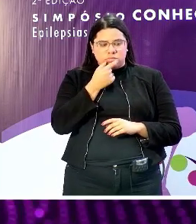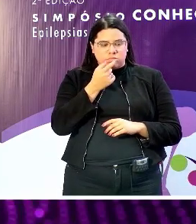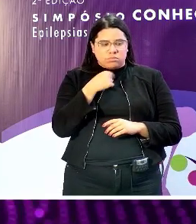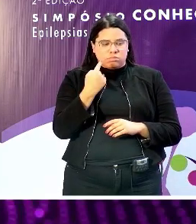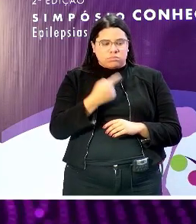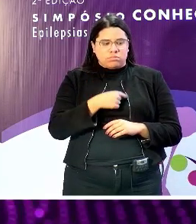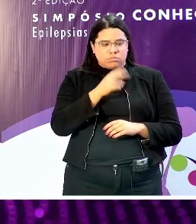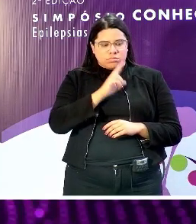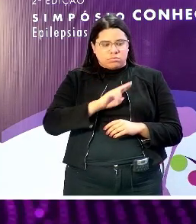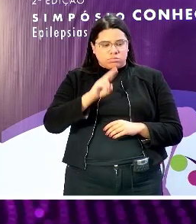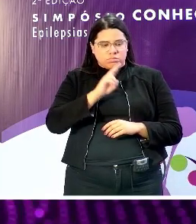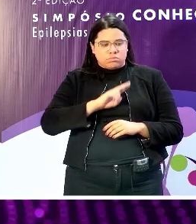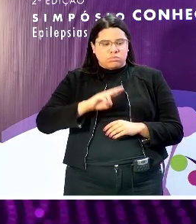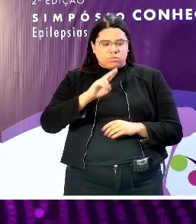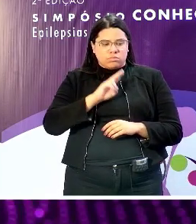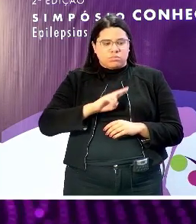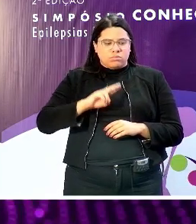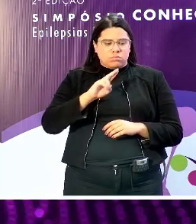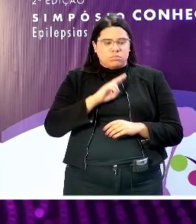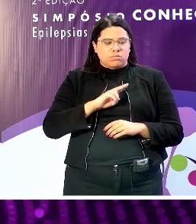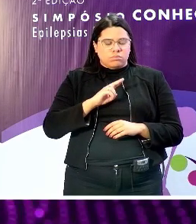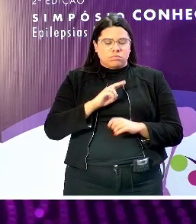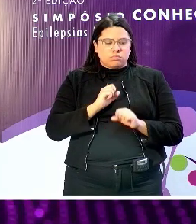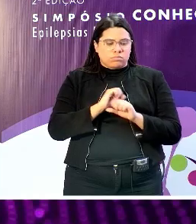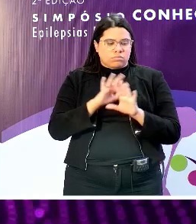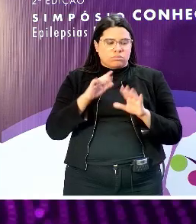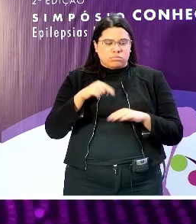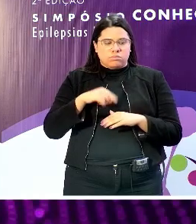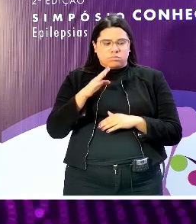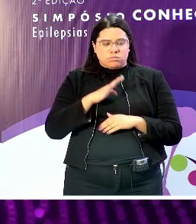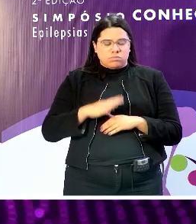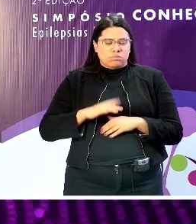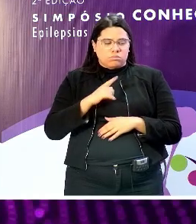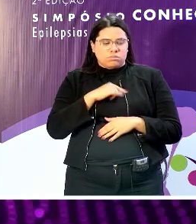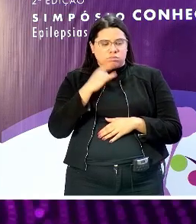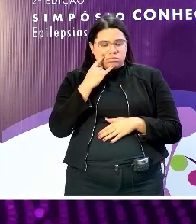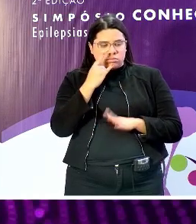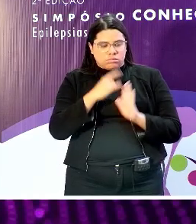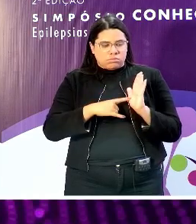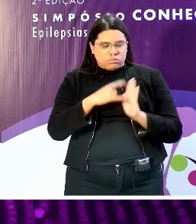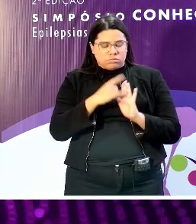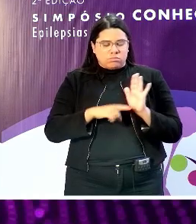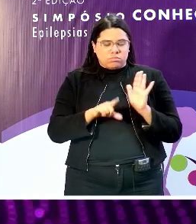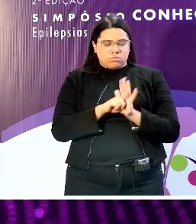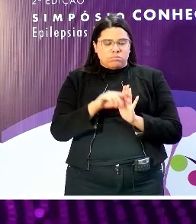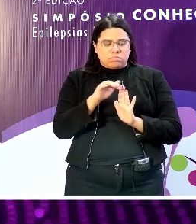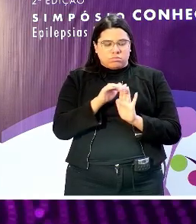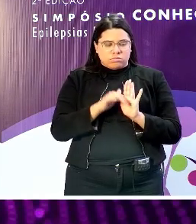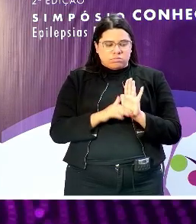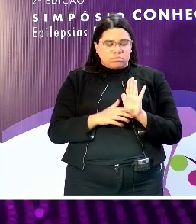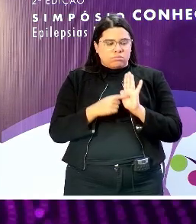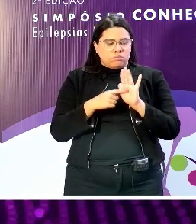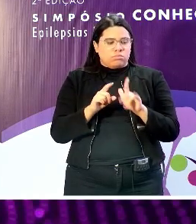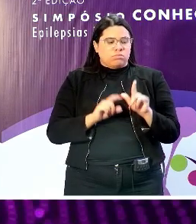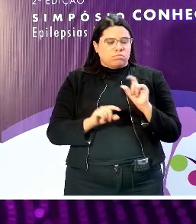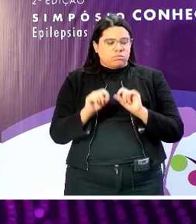utiliza amplamente no Brasil, né, documentos das agências regulatórias, mostrando que